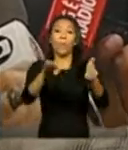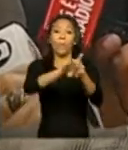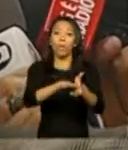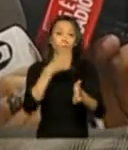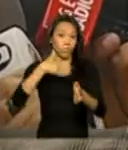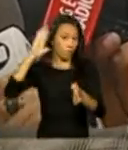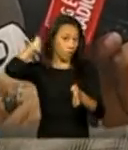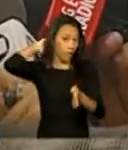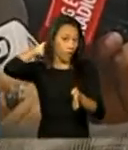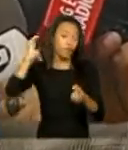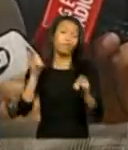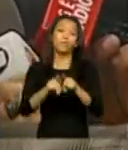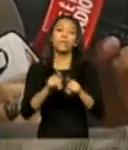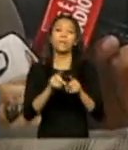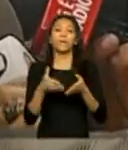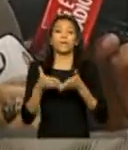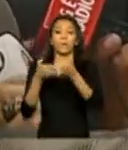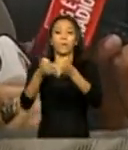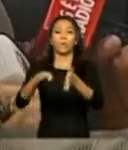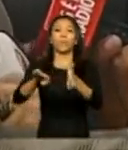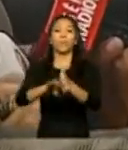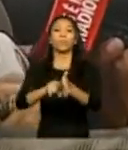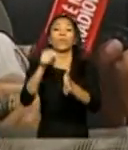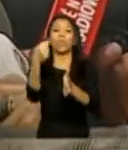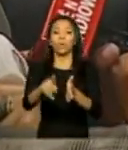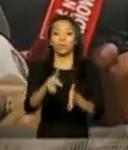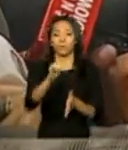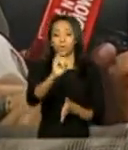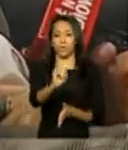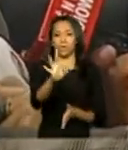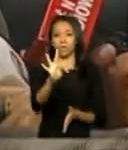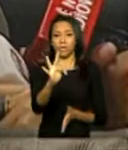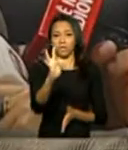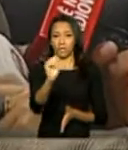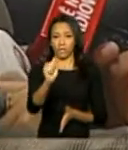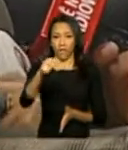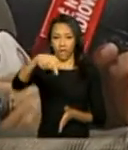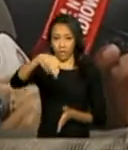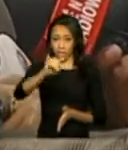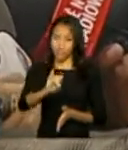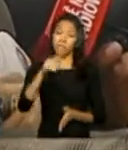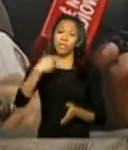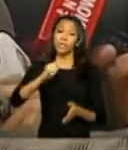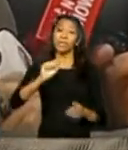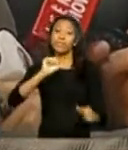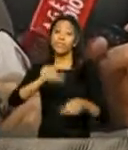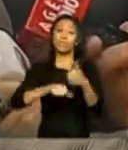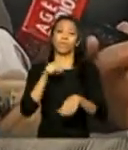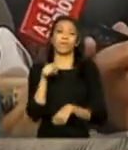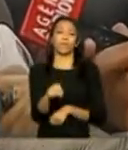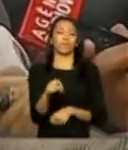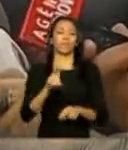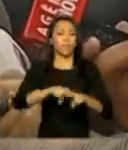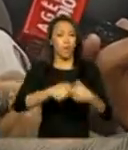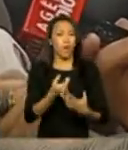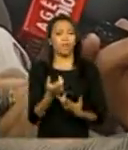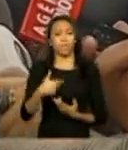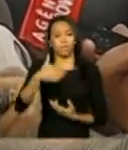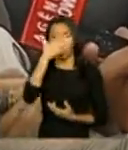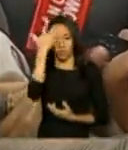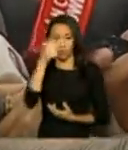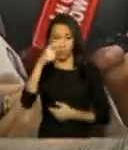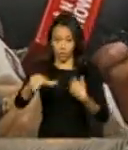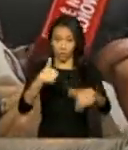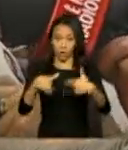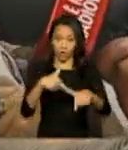e pelo porto de Itaqui. E nós precisamos reverter essa situação, por vários motivos. Pelos produtores, para que eles